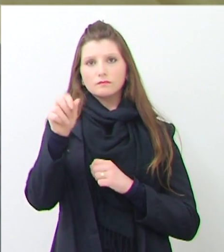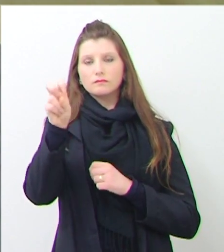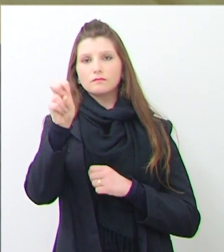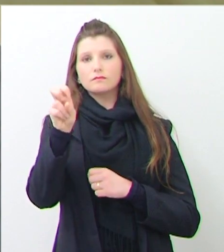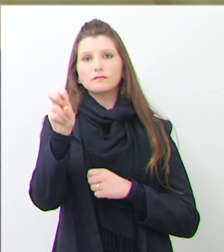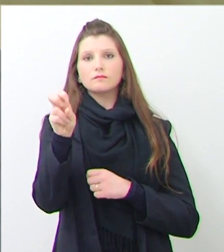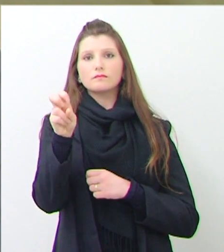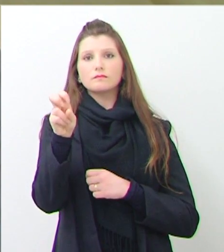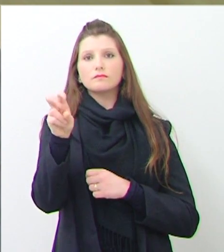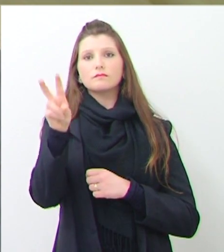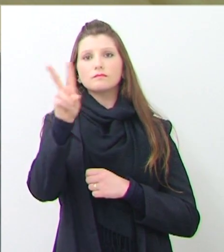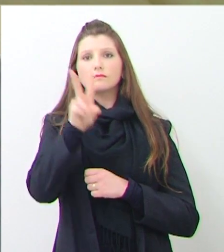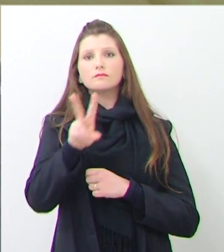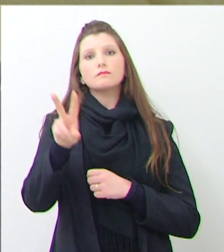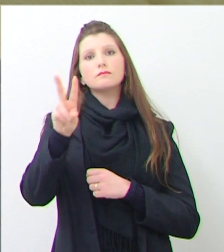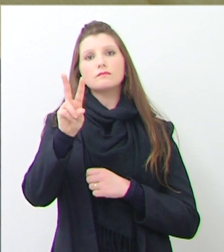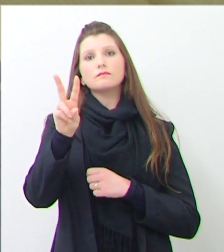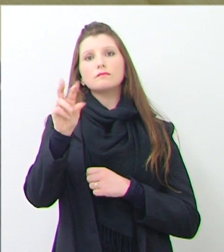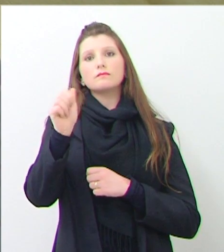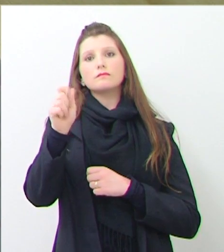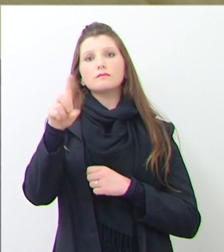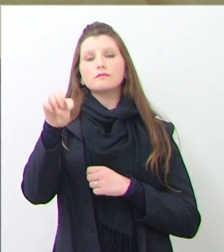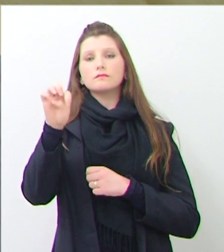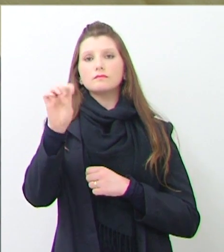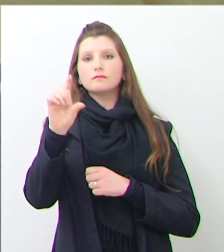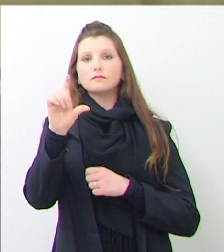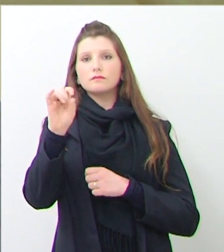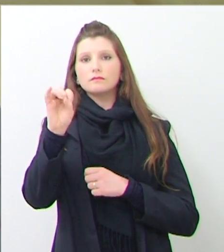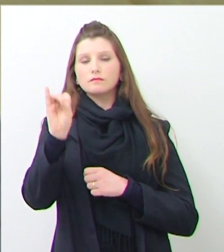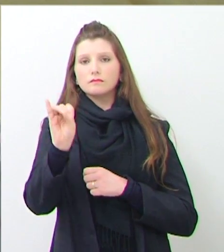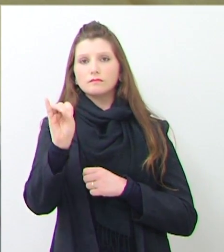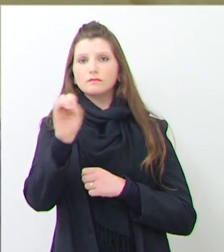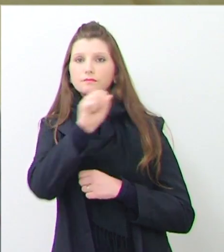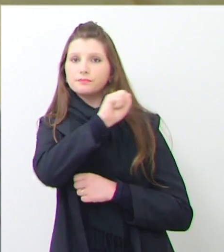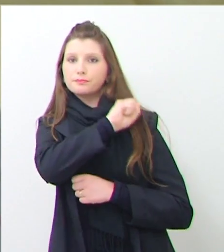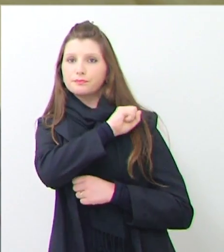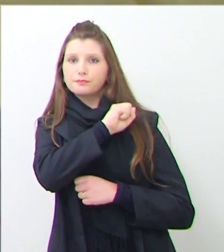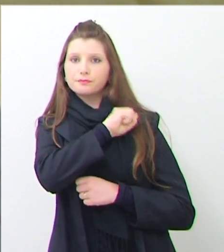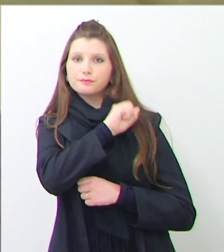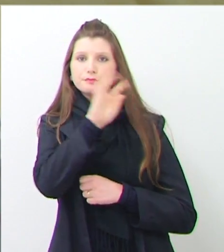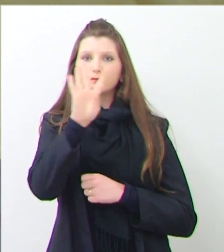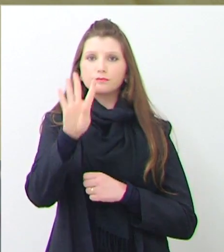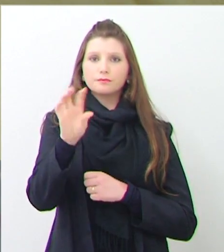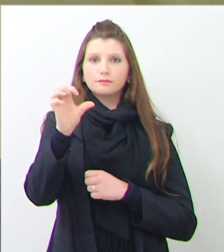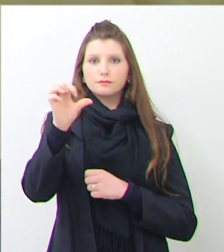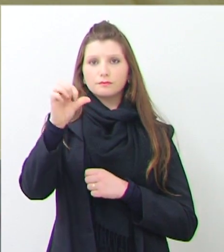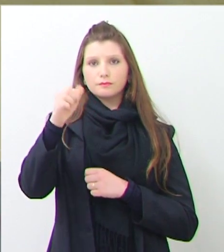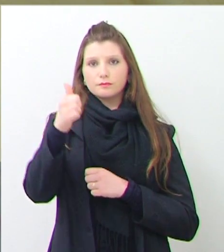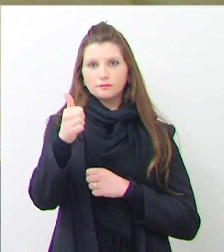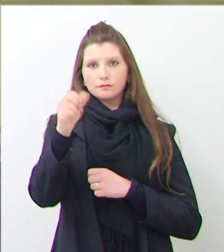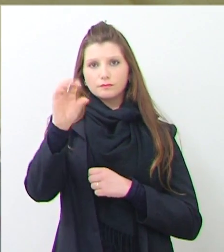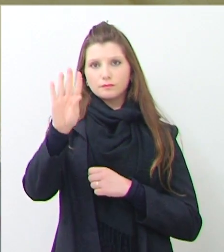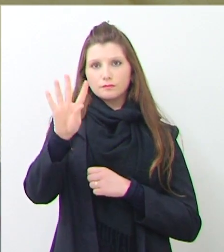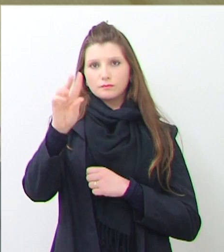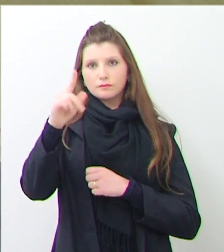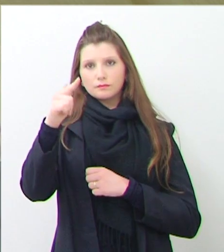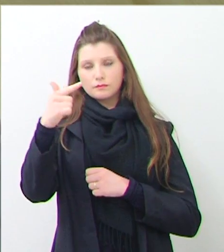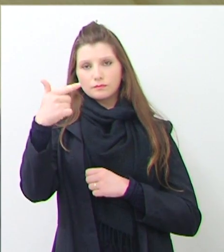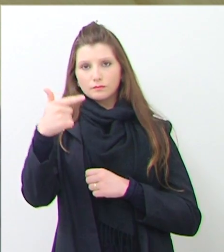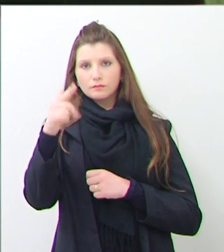491/2015, de autoria do vereador Vanderlei Zilli. Indicações números 492 e